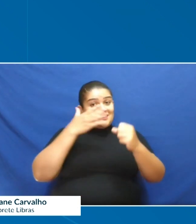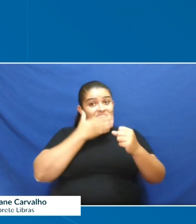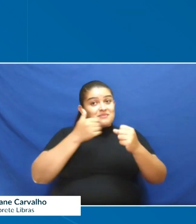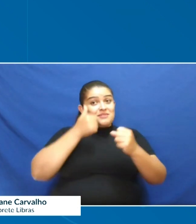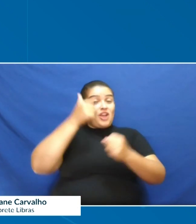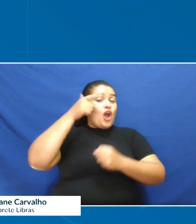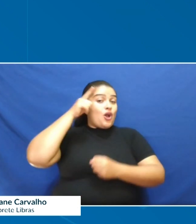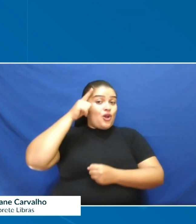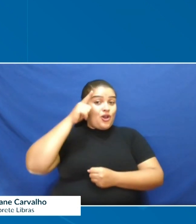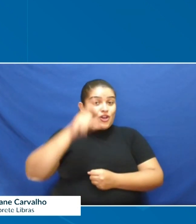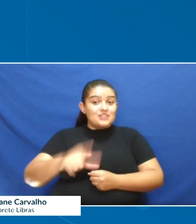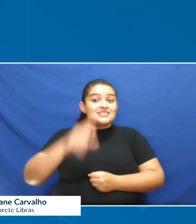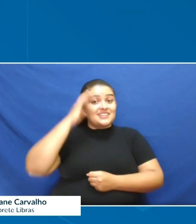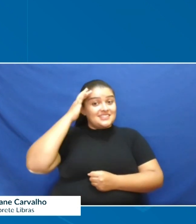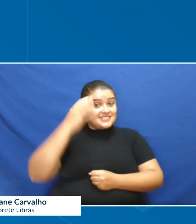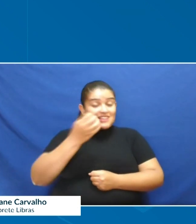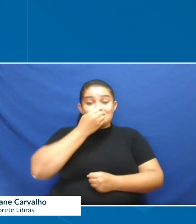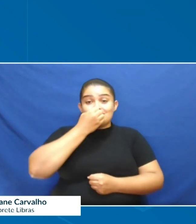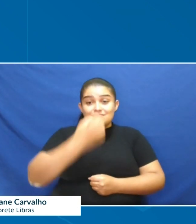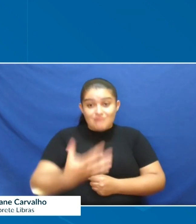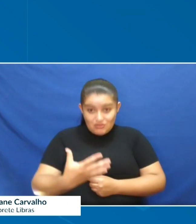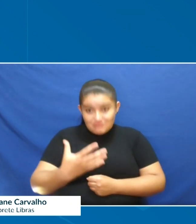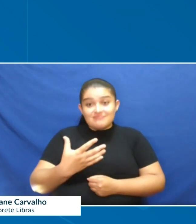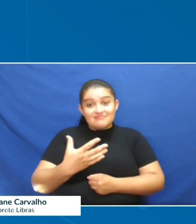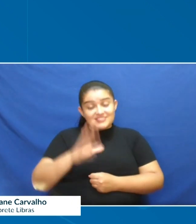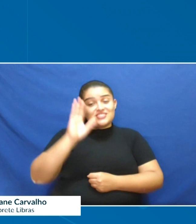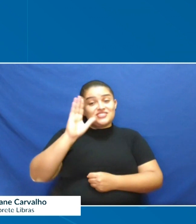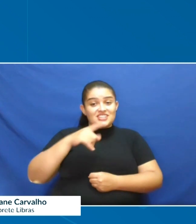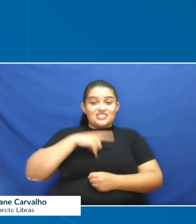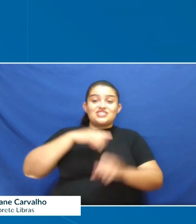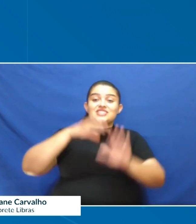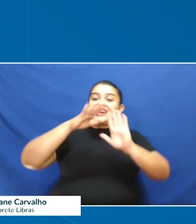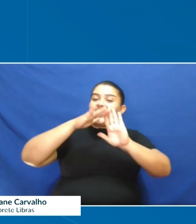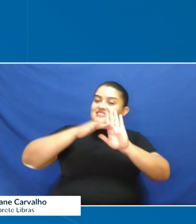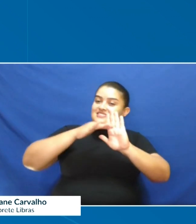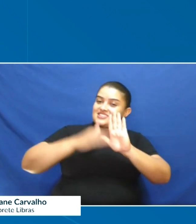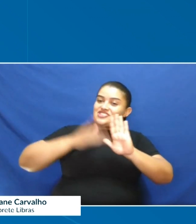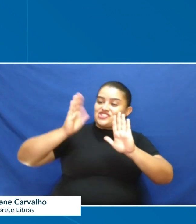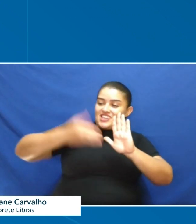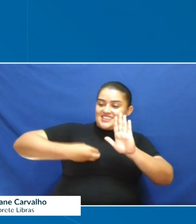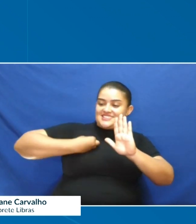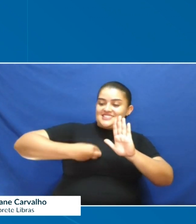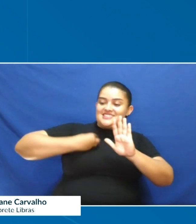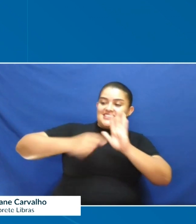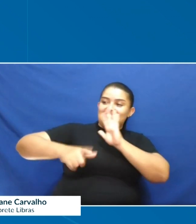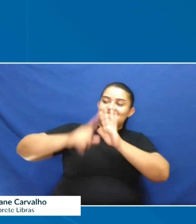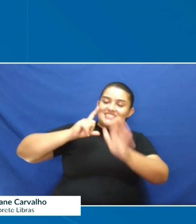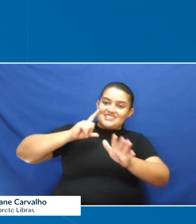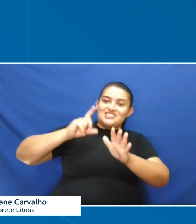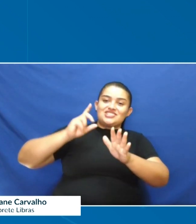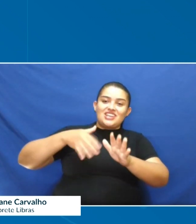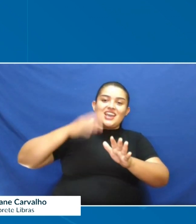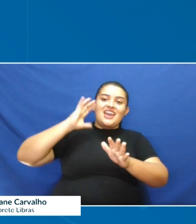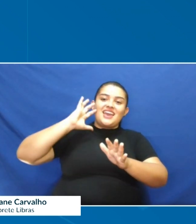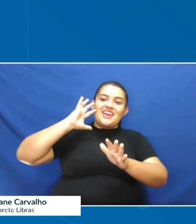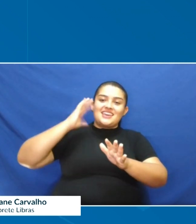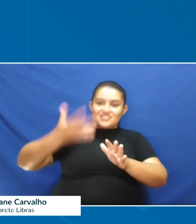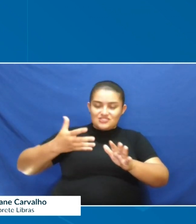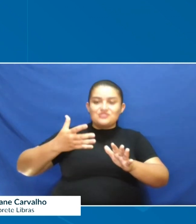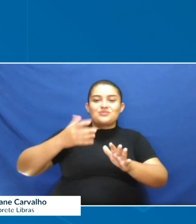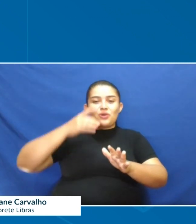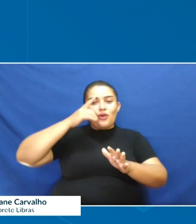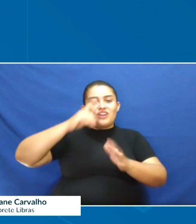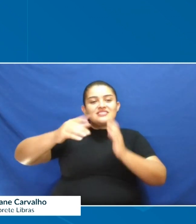aquelas que já estavam com procedimentos, já existiam procedimentos e que já estavam entrando